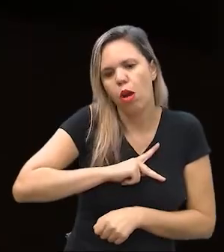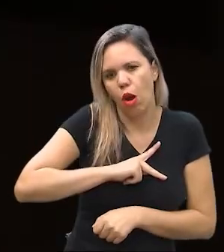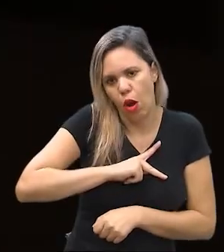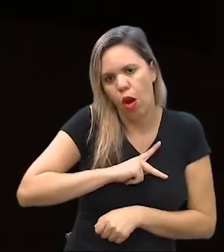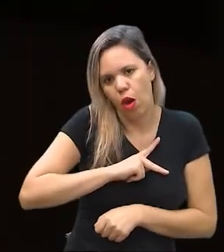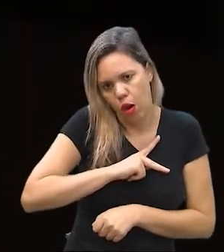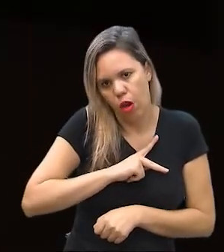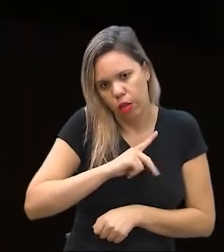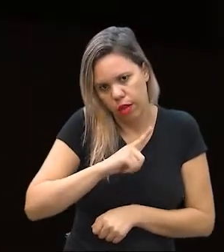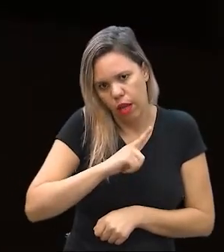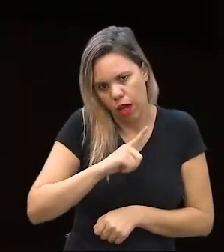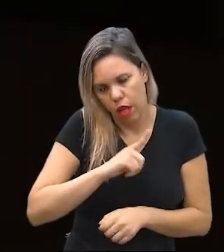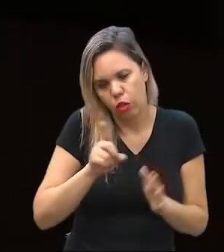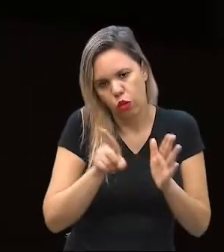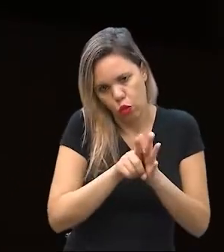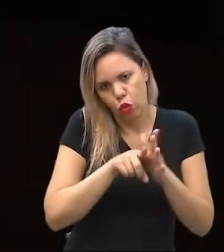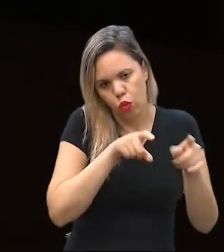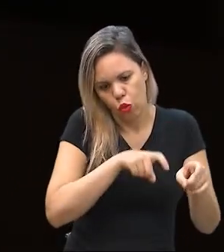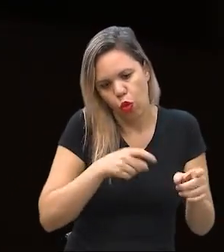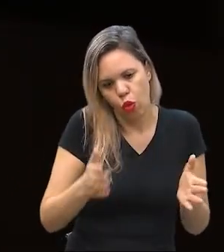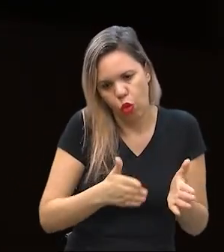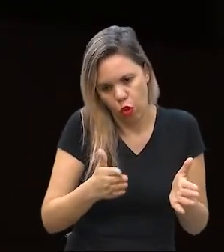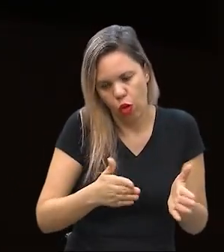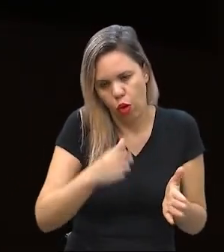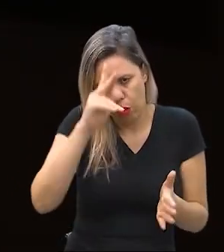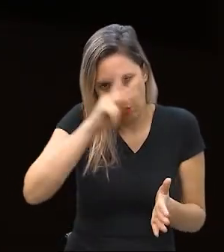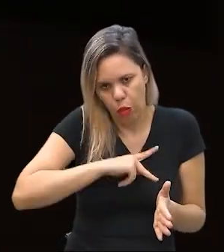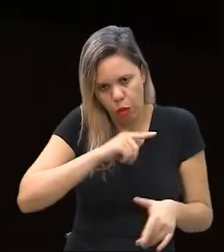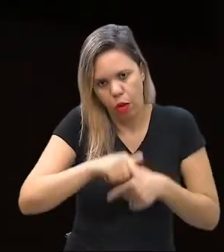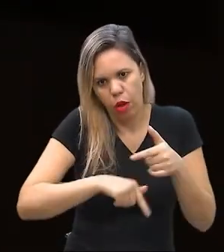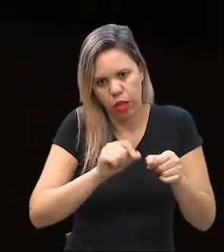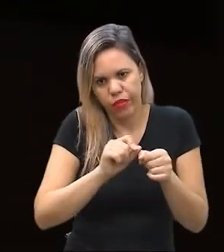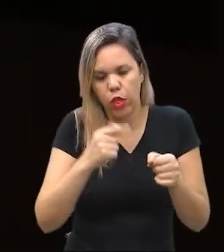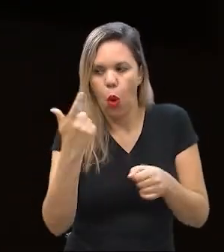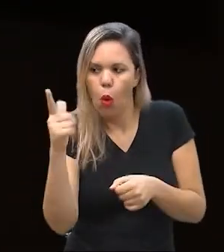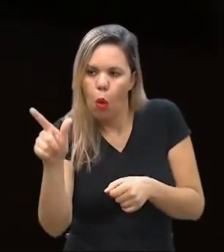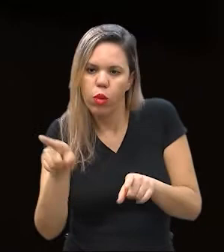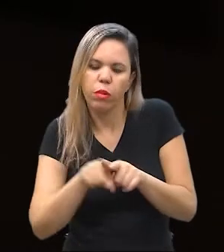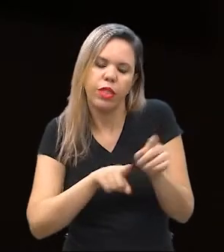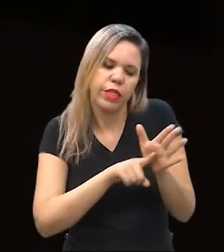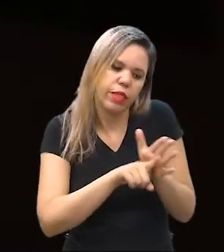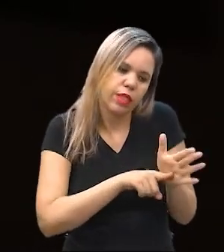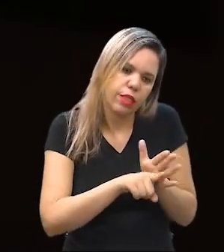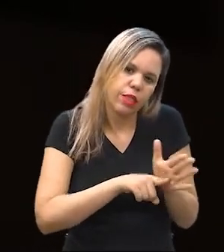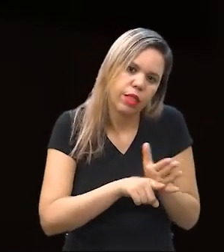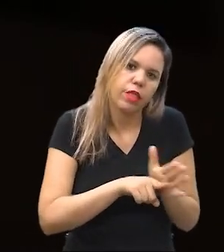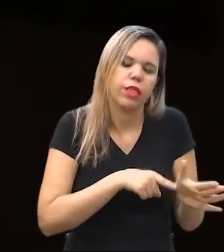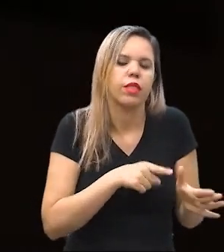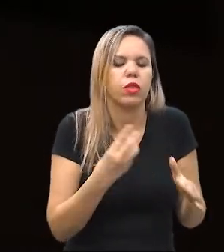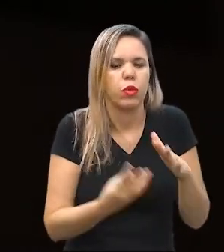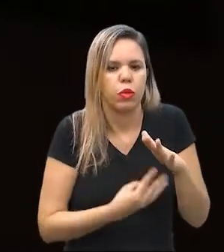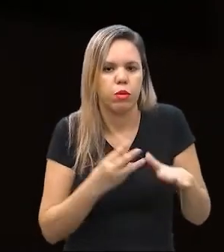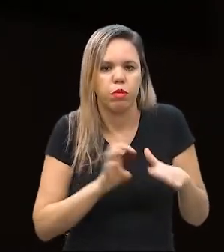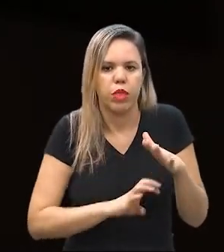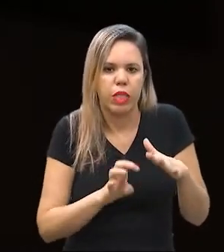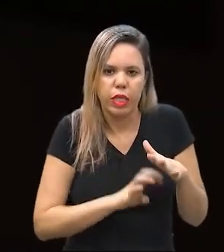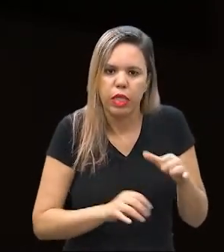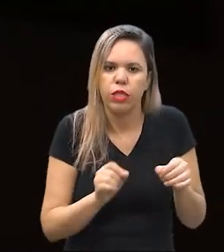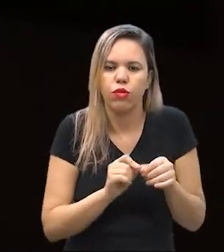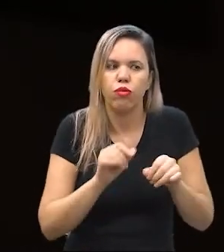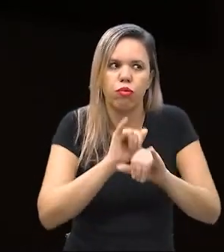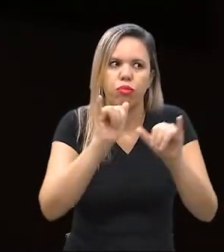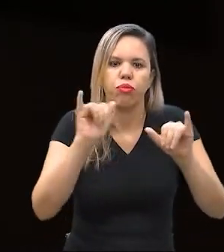mesmo, né? A gente tem produtores aí que estão fazendo por conta própria, né? Outros estão buscando também serviços terceirizados para essa parte